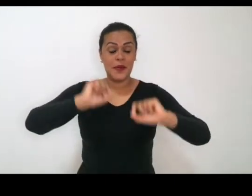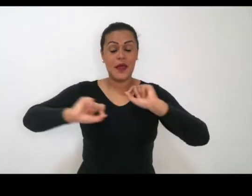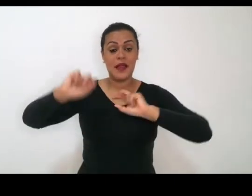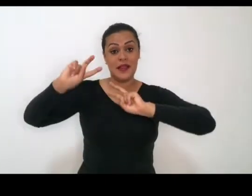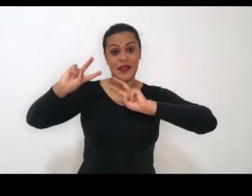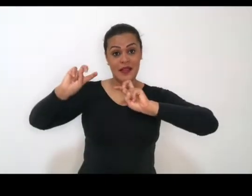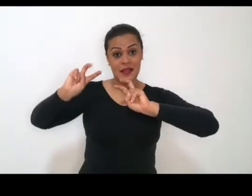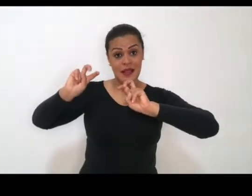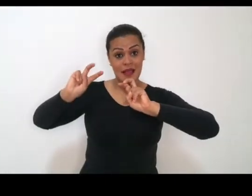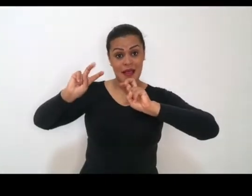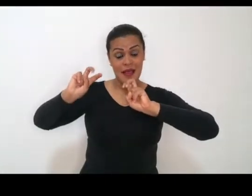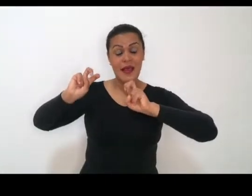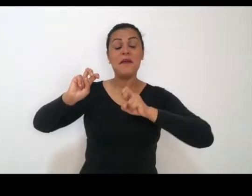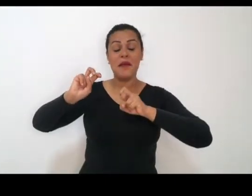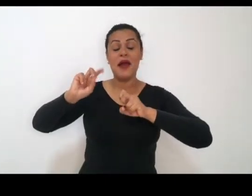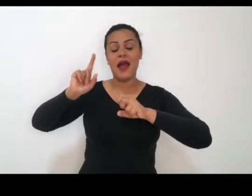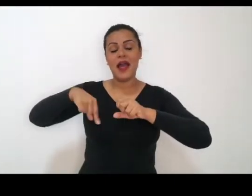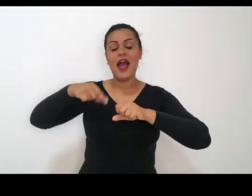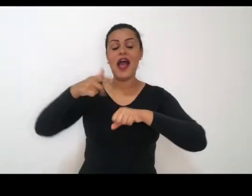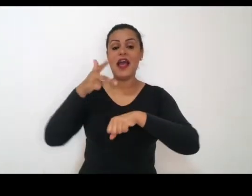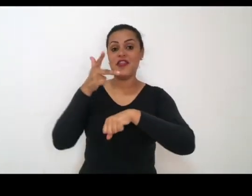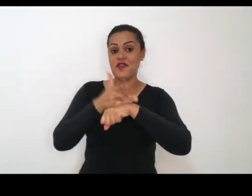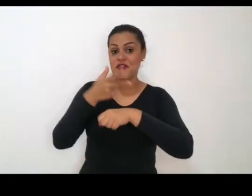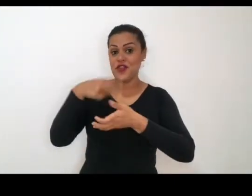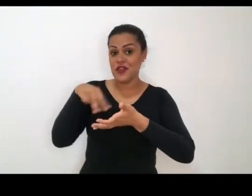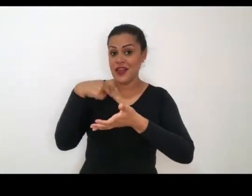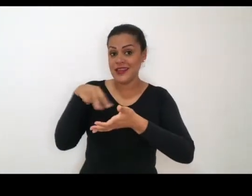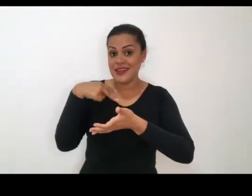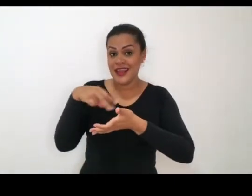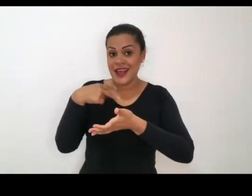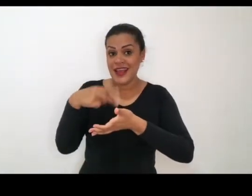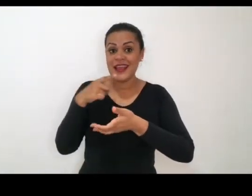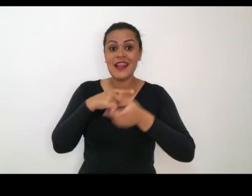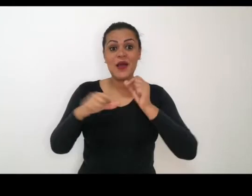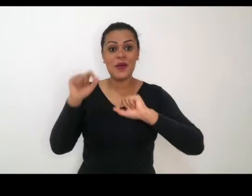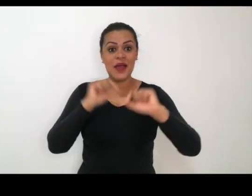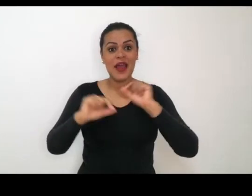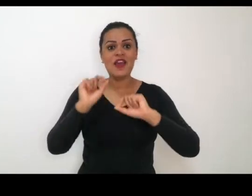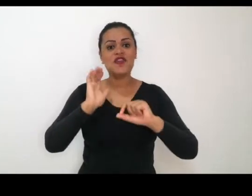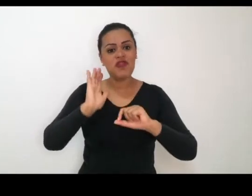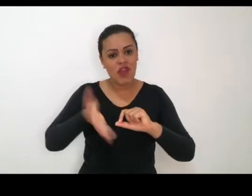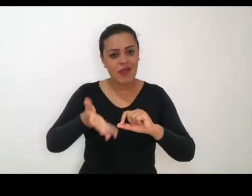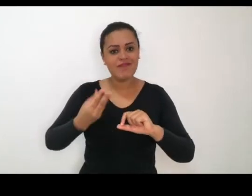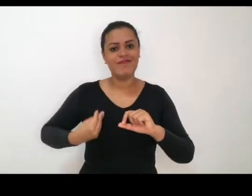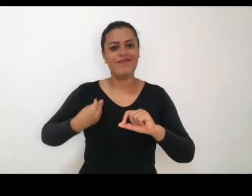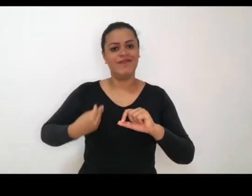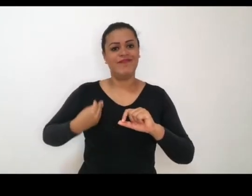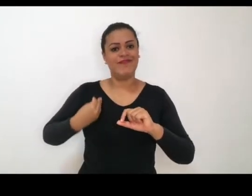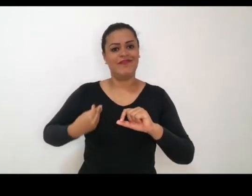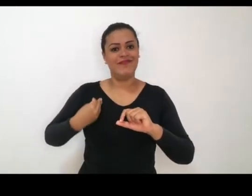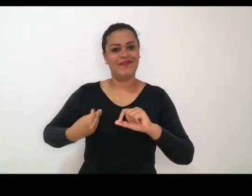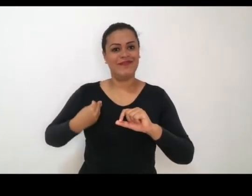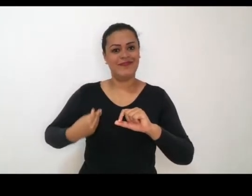aqui, ele de alguma maneira já estava ali presente, né? A gente pode até